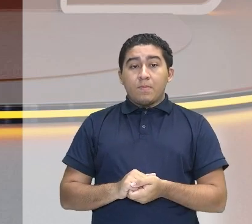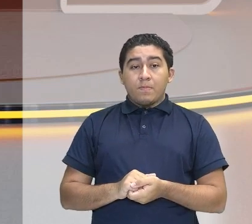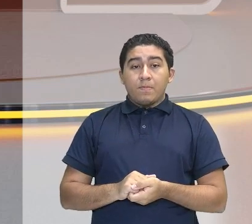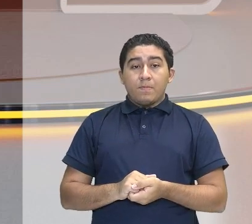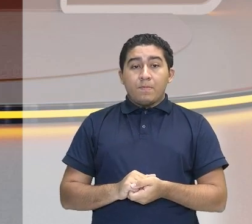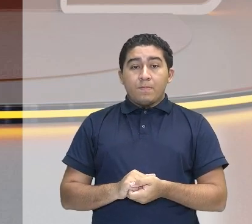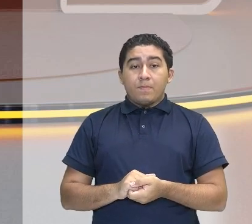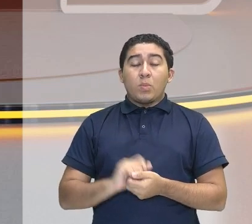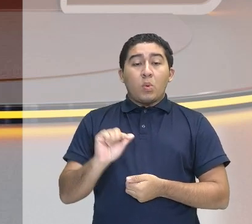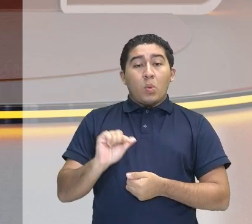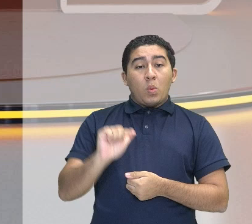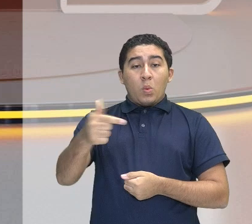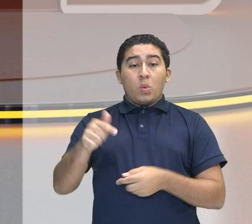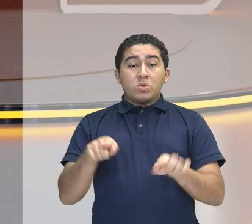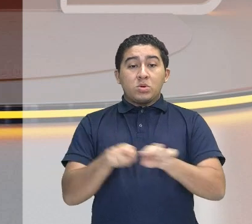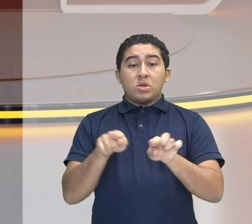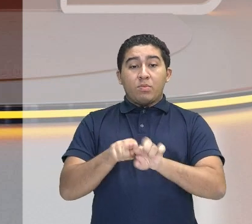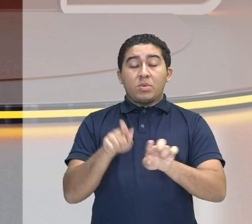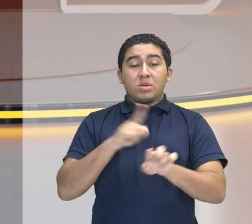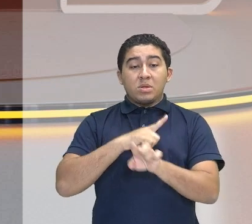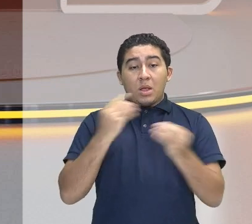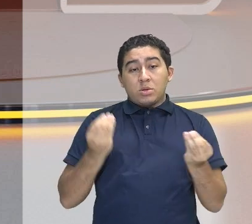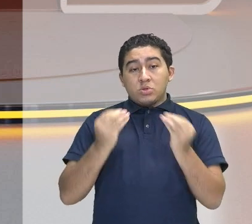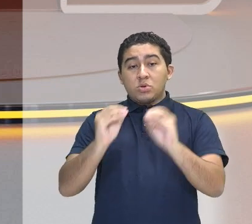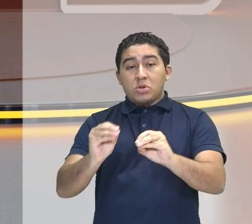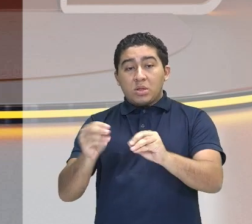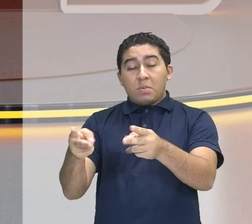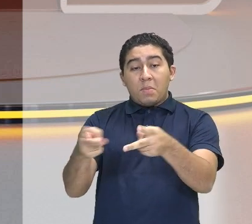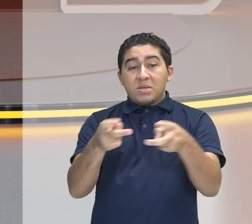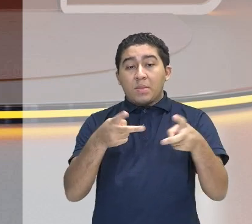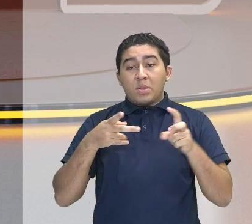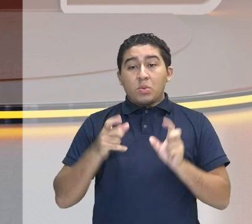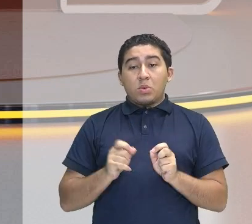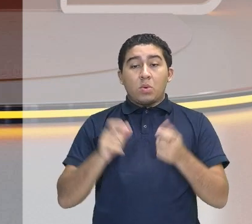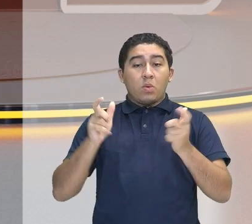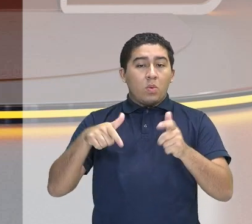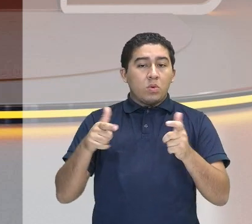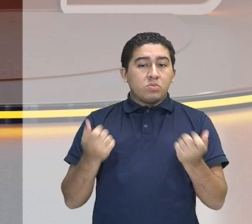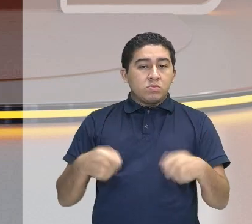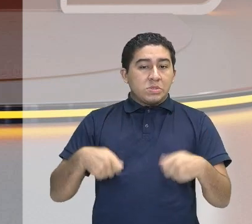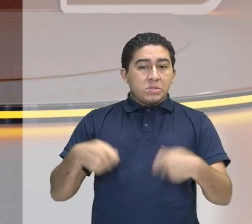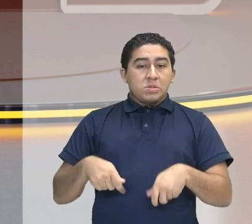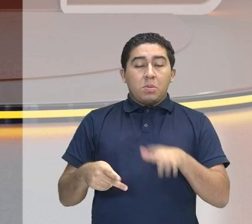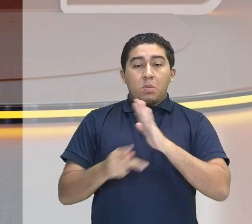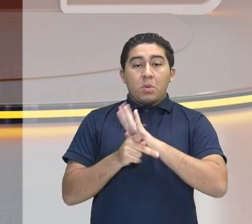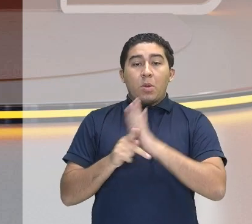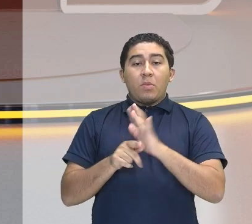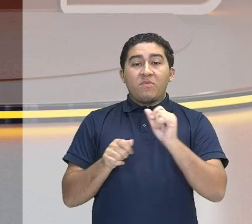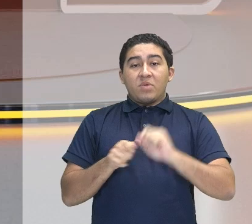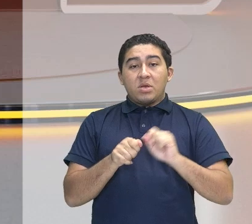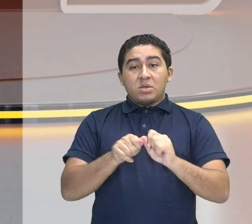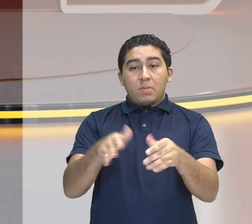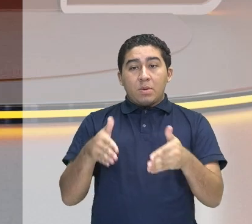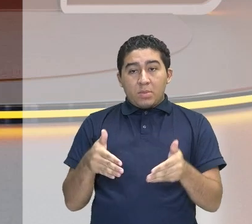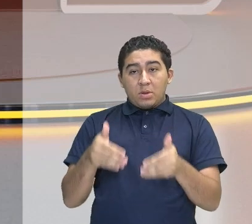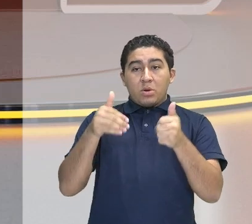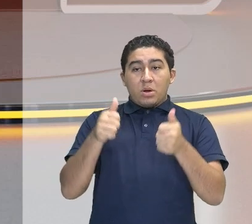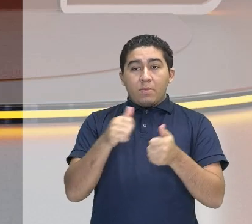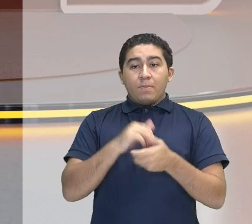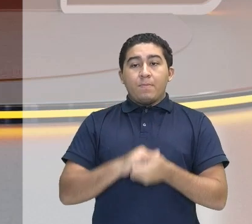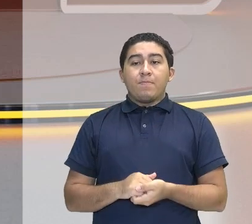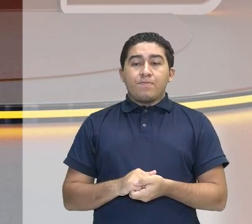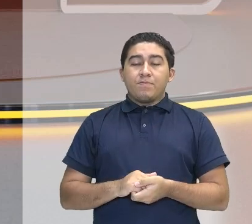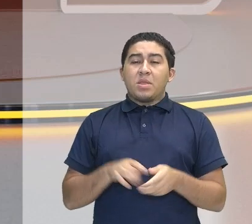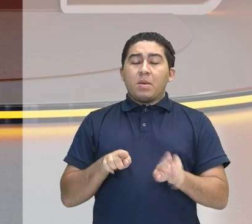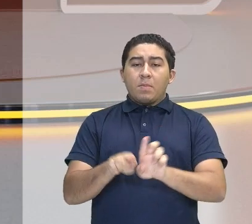anos, e outras foram adicionadas, observando ali o que era necessário fazer para melhorar. Agora,